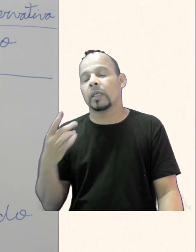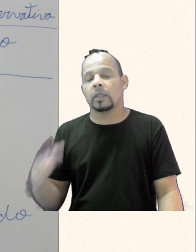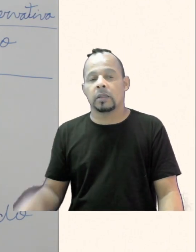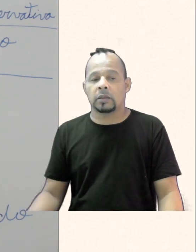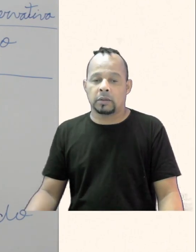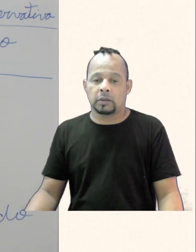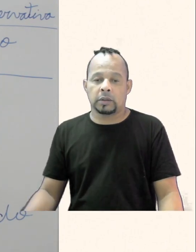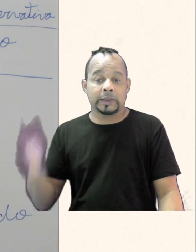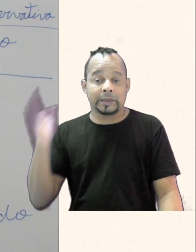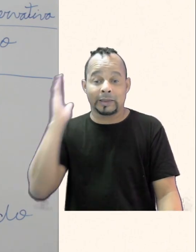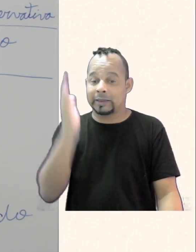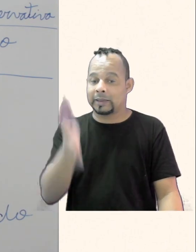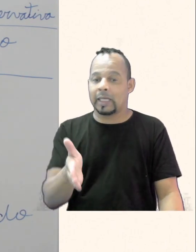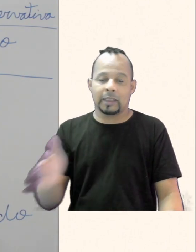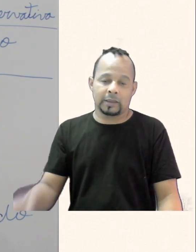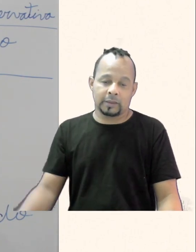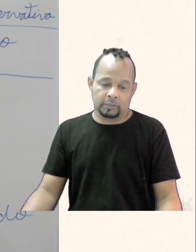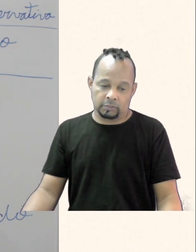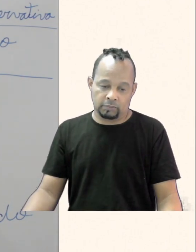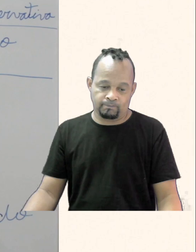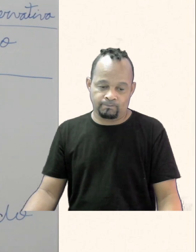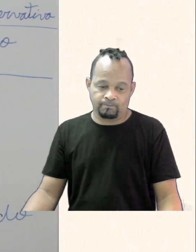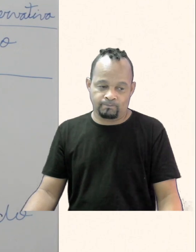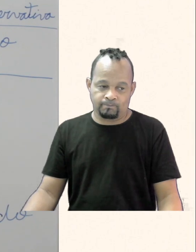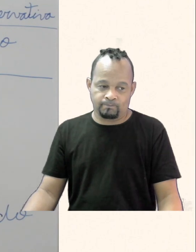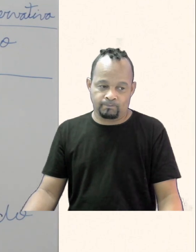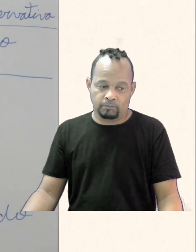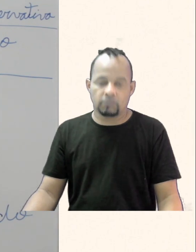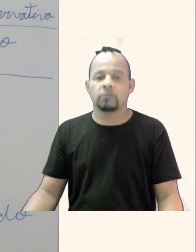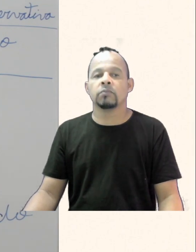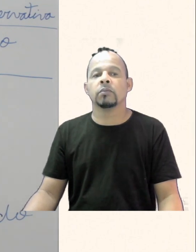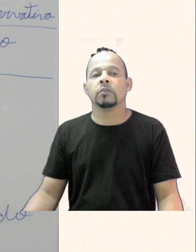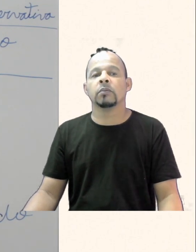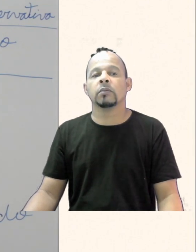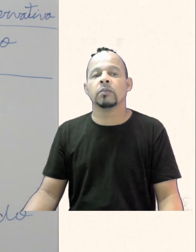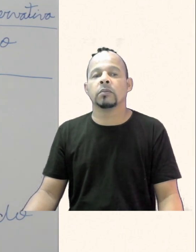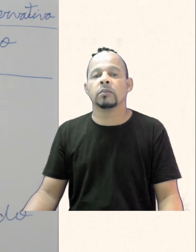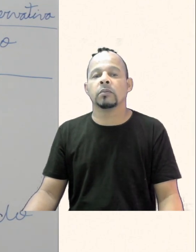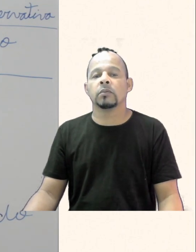assim, que garantidamente te dá o potencial.